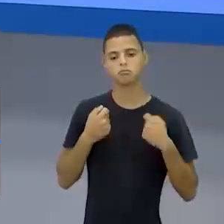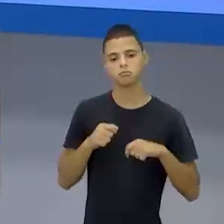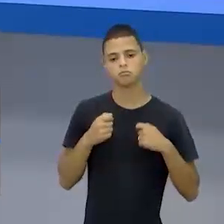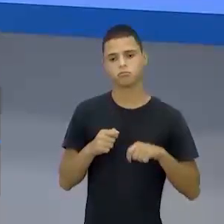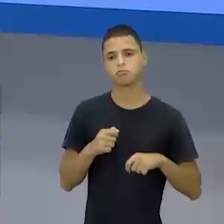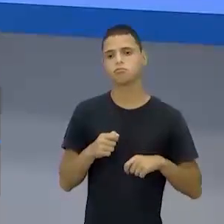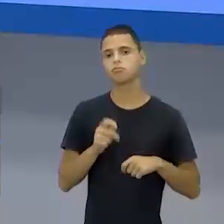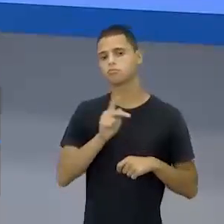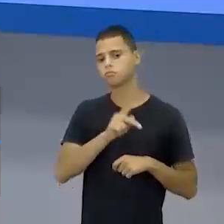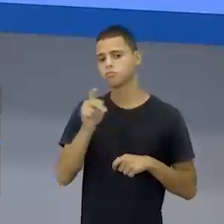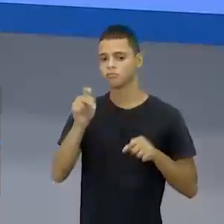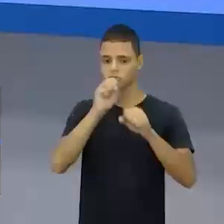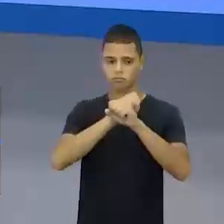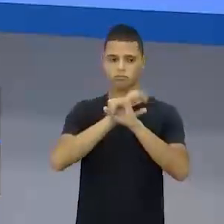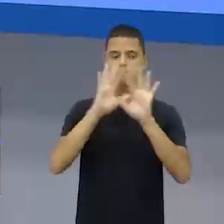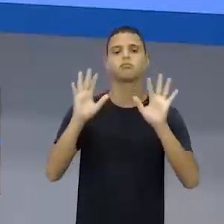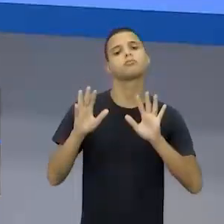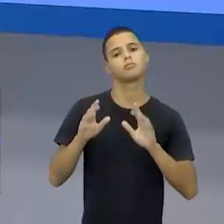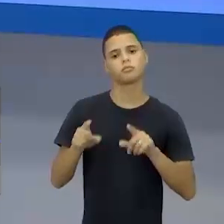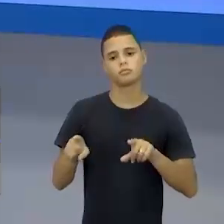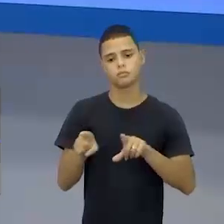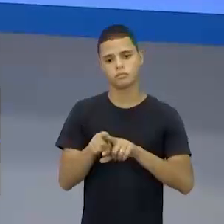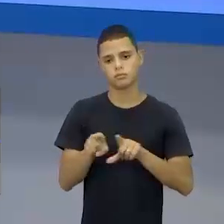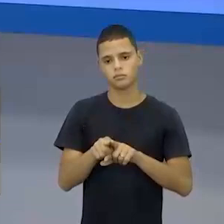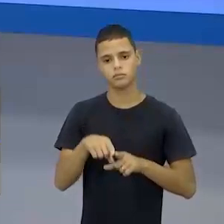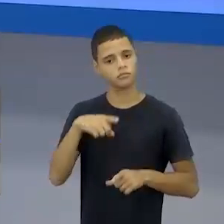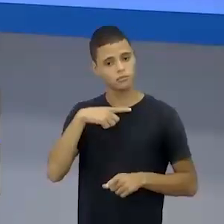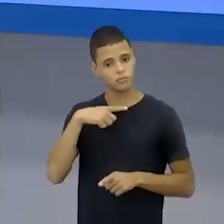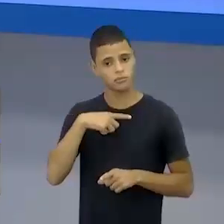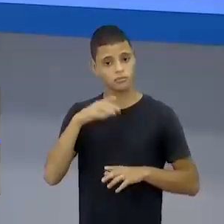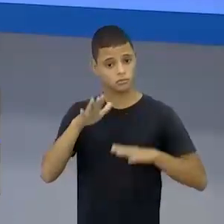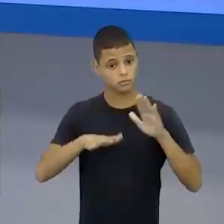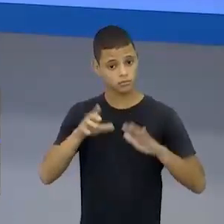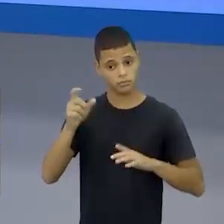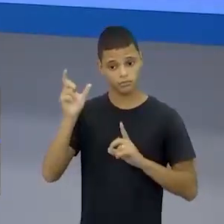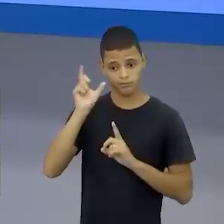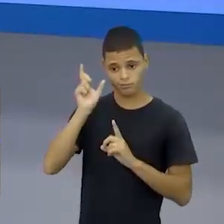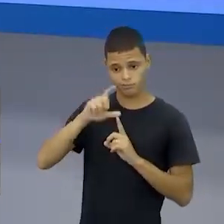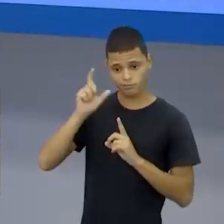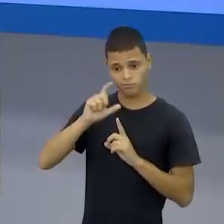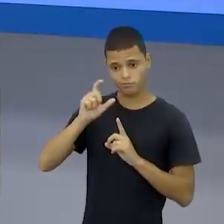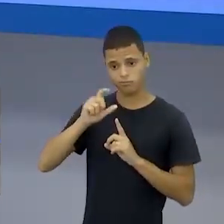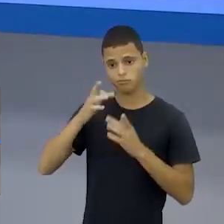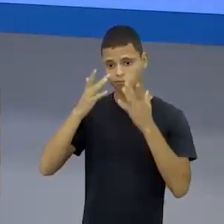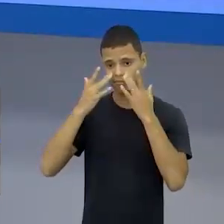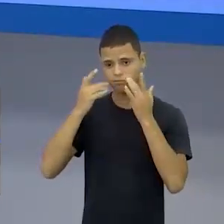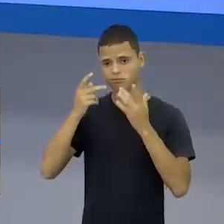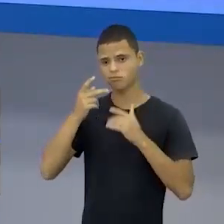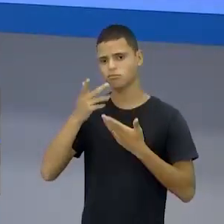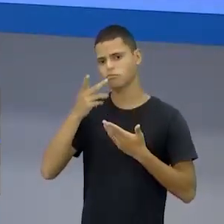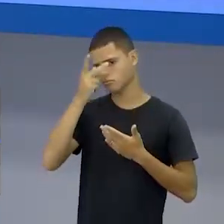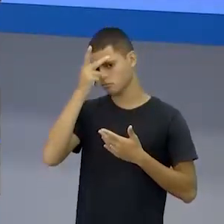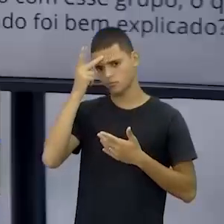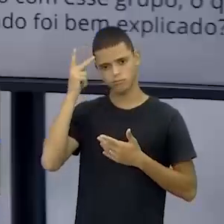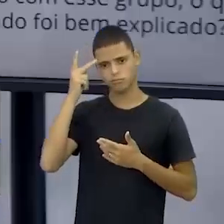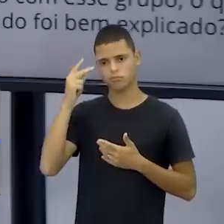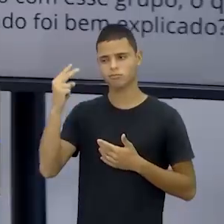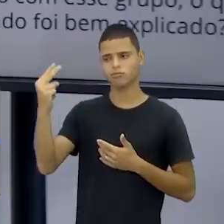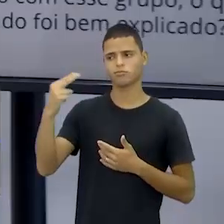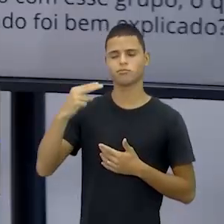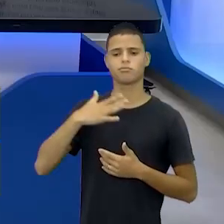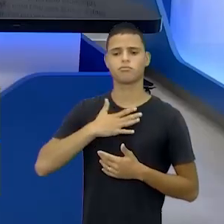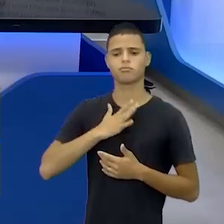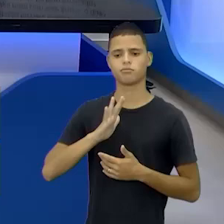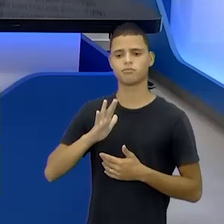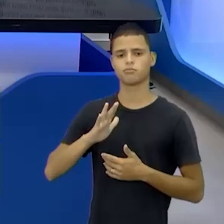que ser bem claro. Por quê? Porque senão, às vezes, você vai receber uma crítica da sua apresentação de alguém que... não gosta de você. E